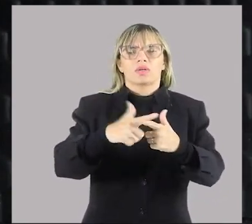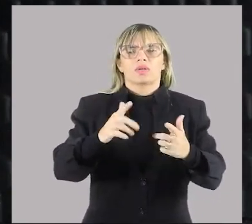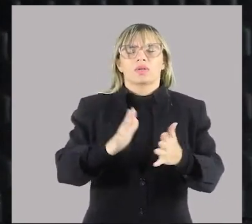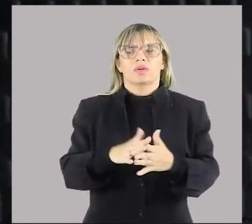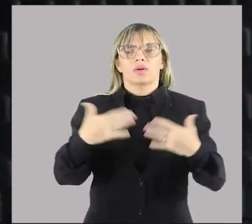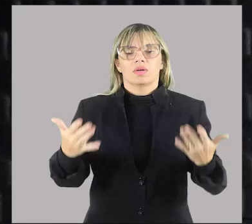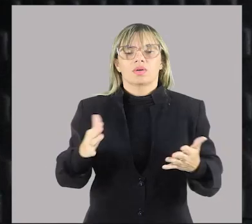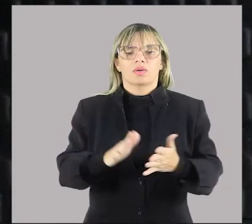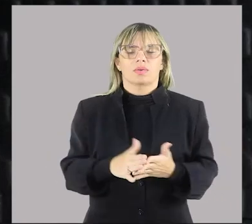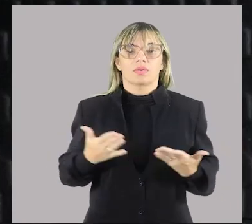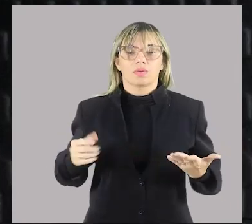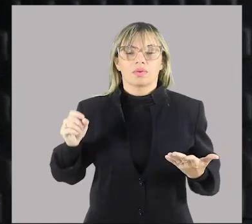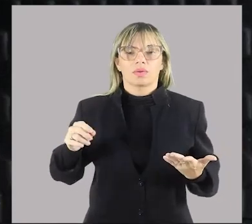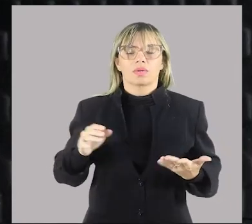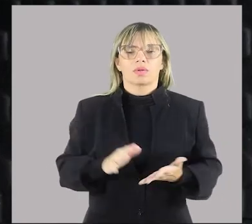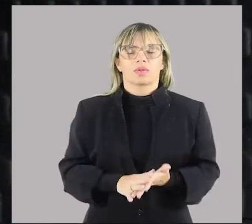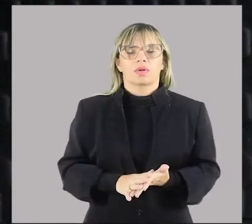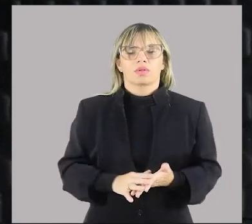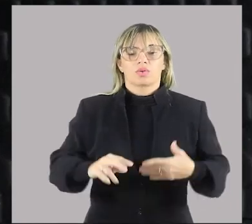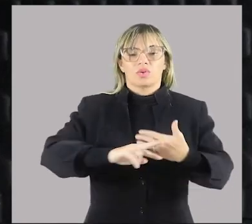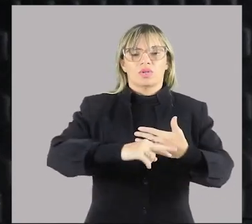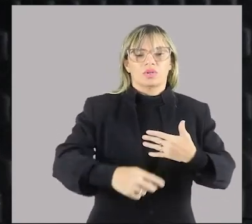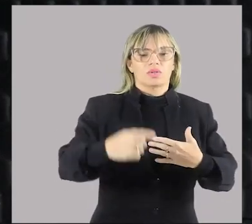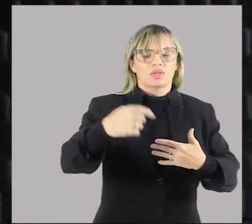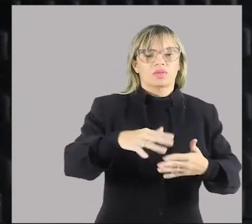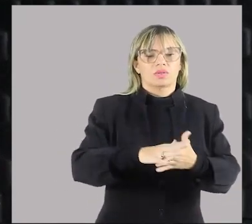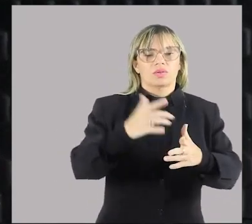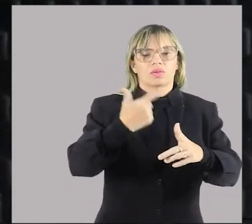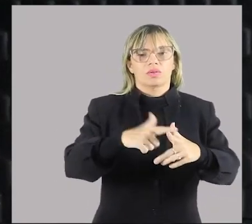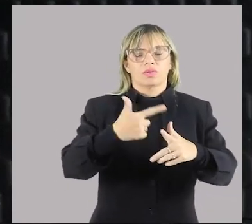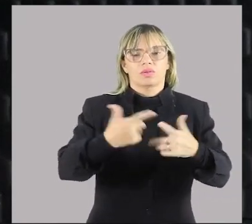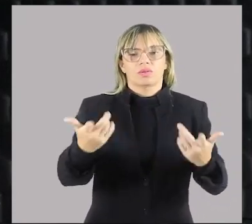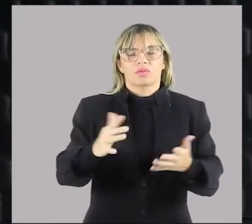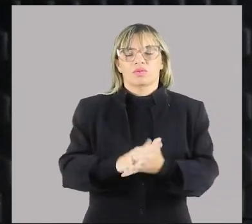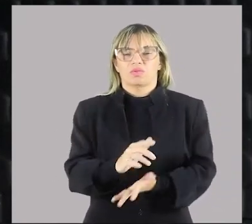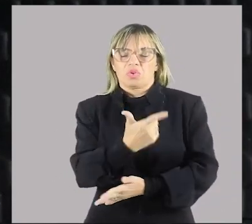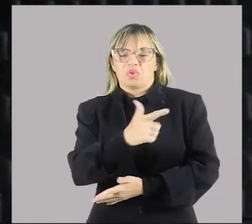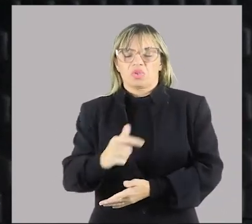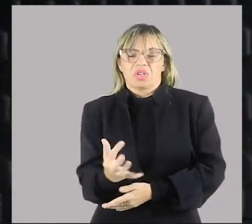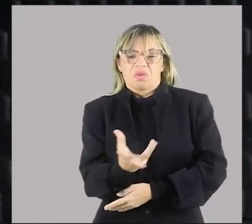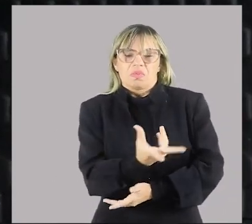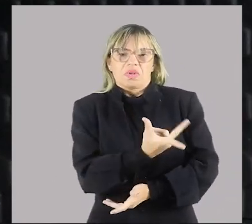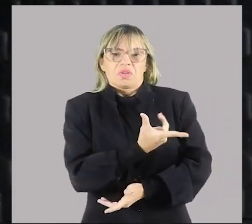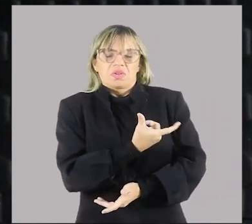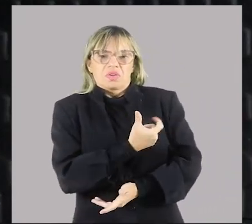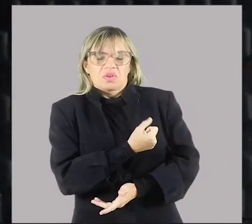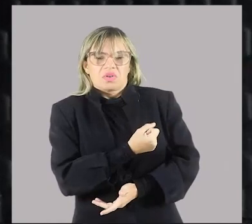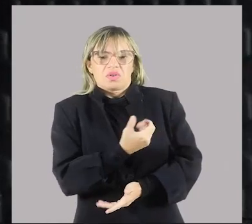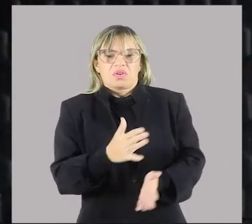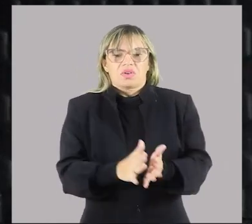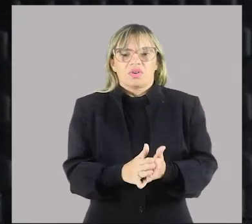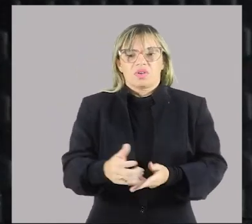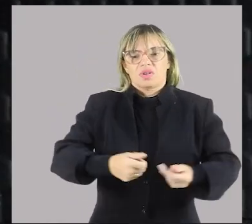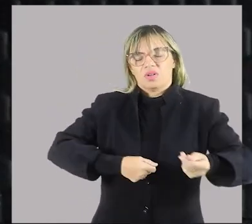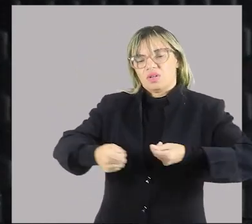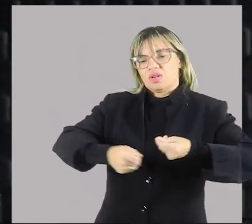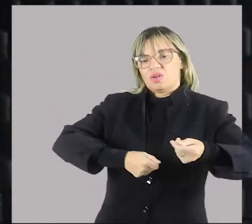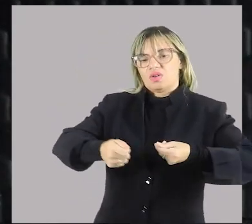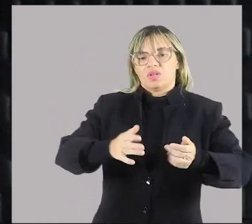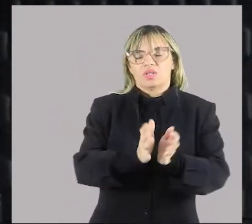que o Estado oligárquico, ele não tem habilidade para lidar com esses setores da